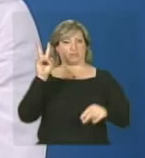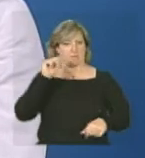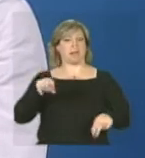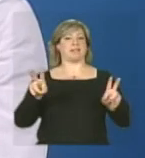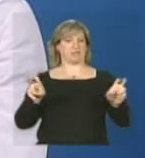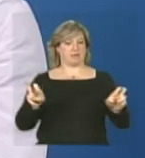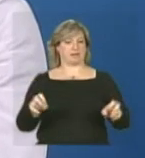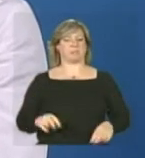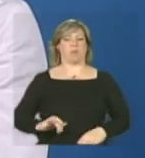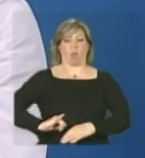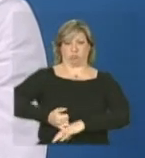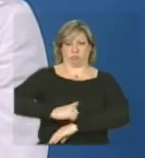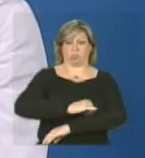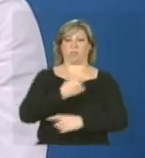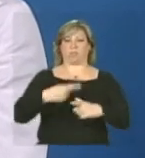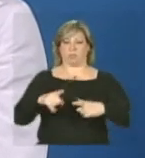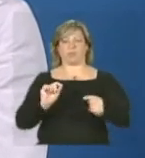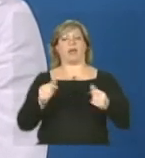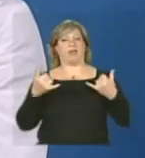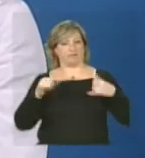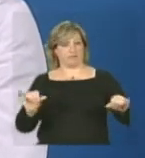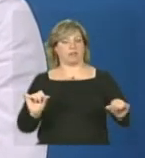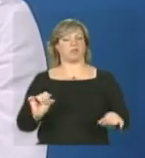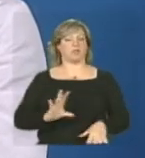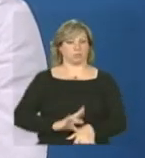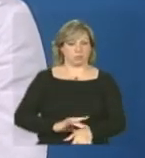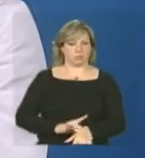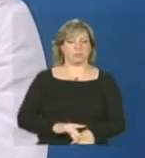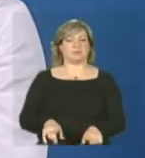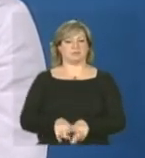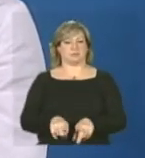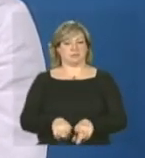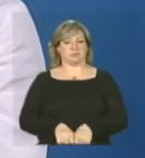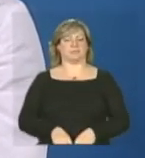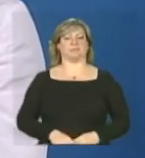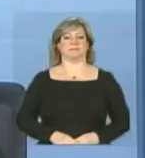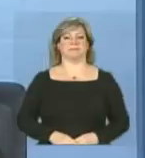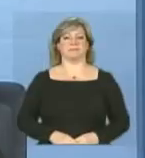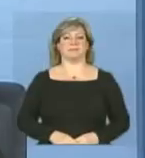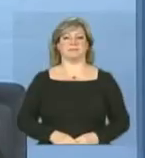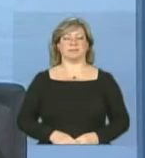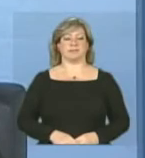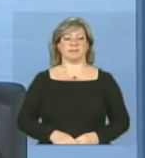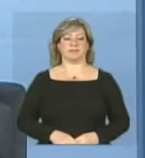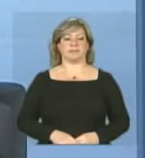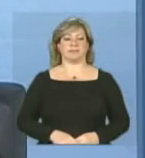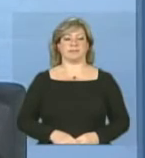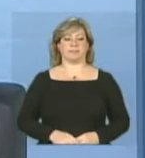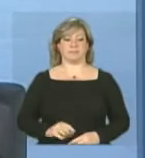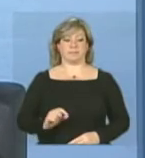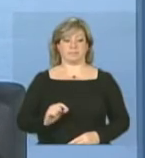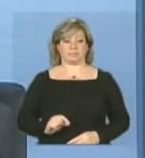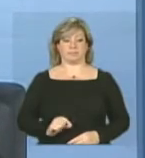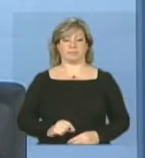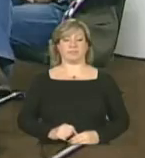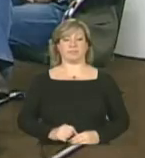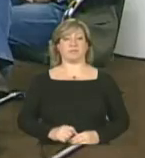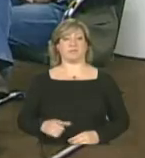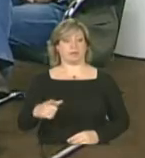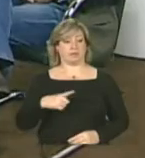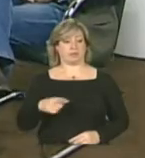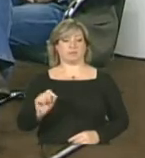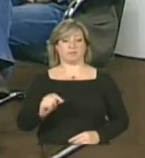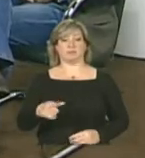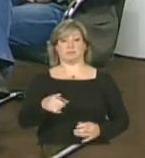implementadas. Então, acho que essa questão é assim que nós tratamos, vemos a questão da obesidade. Posso claro. Agregar? Estamos aqui